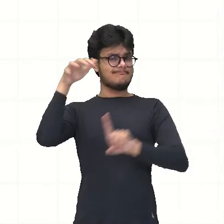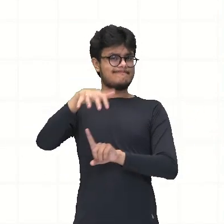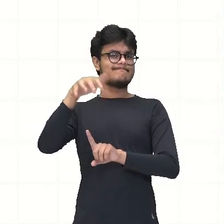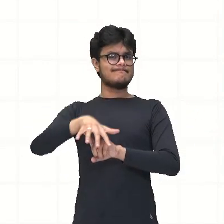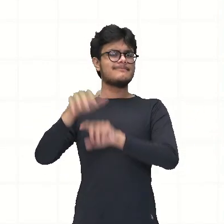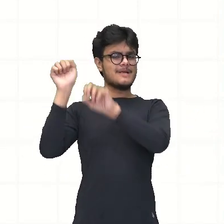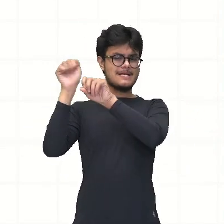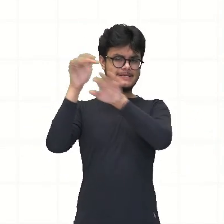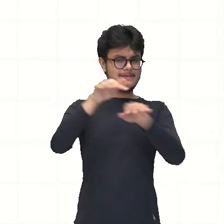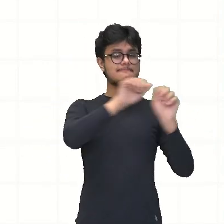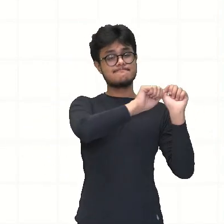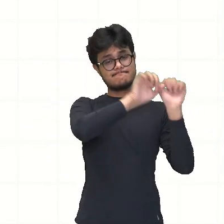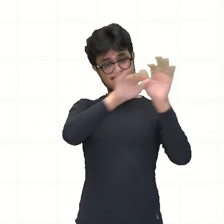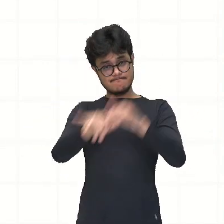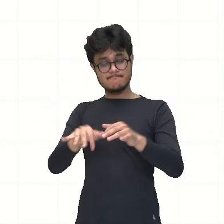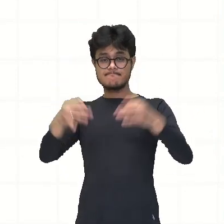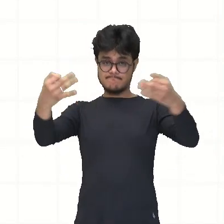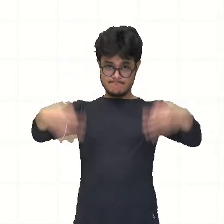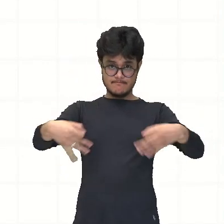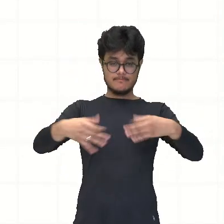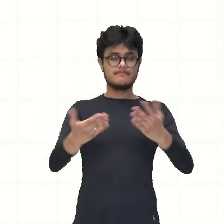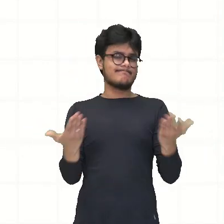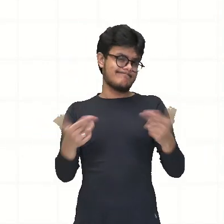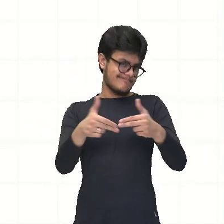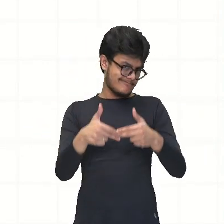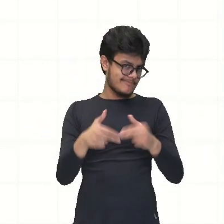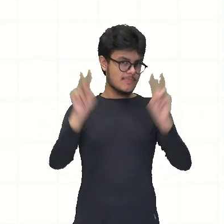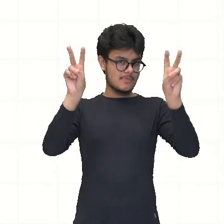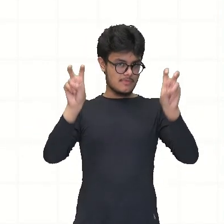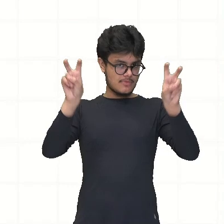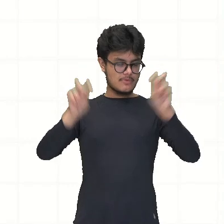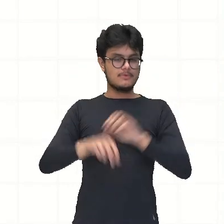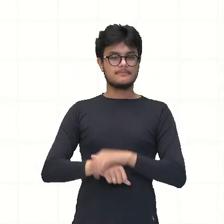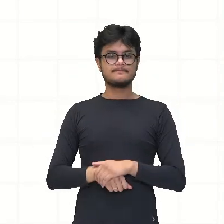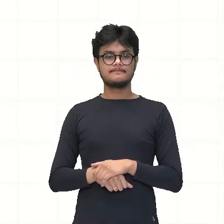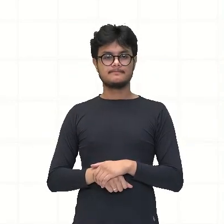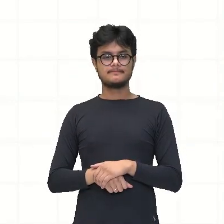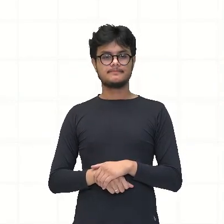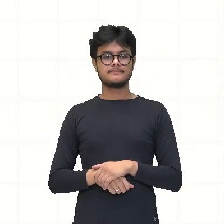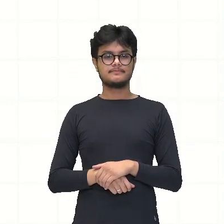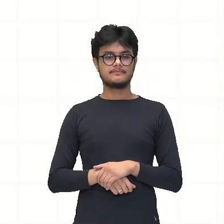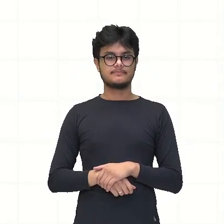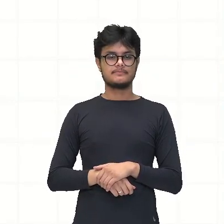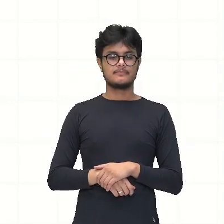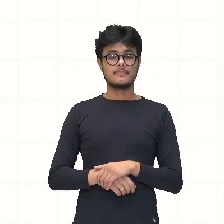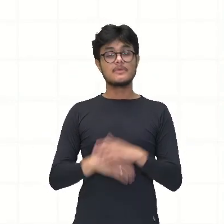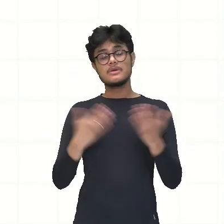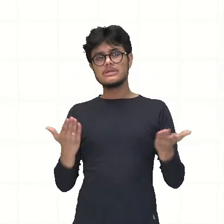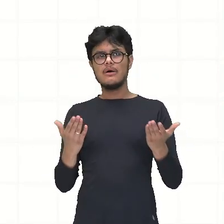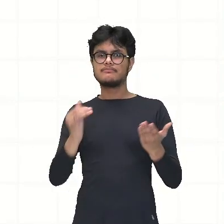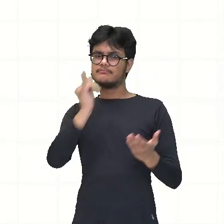para esse fluxo migratório, né, para essas migrações. Aqui a gente pode destacar a construção de